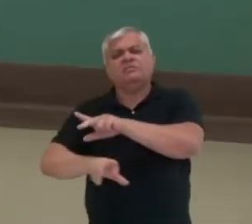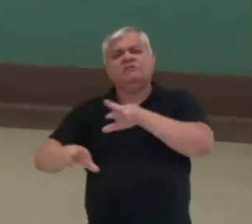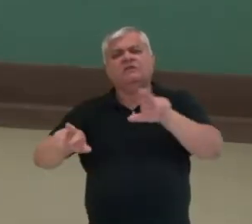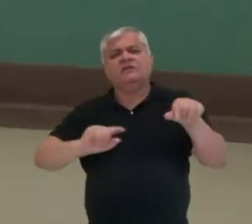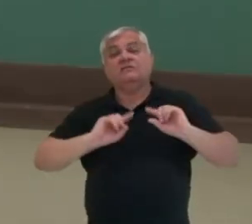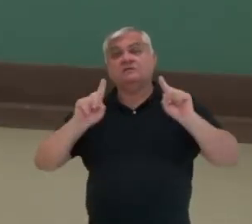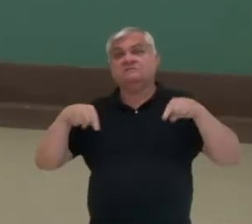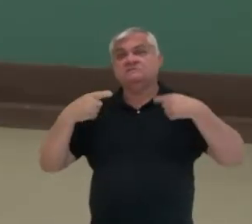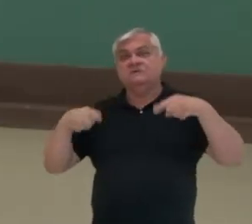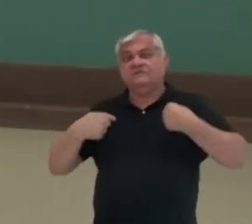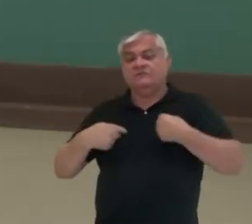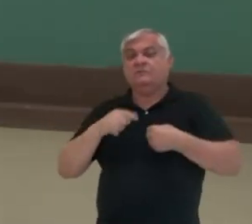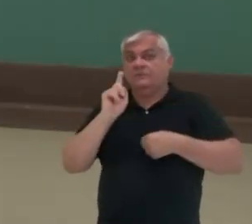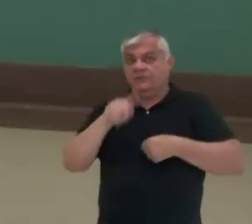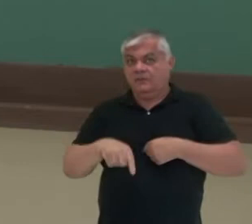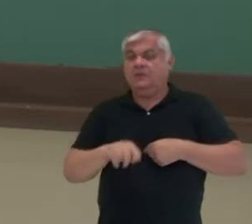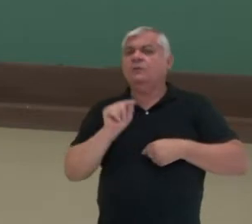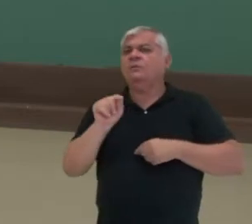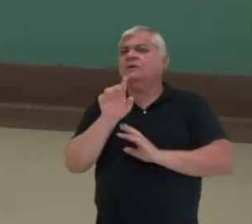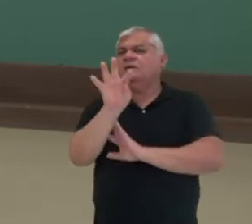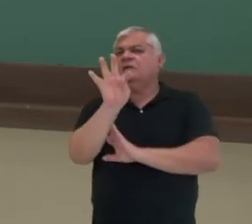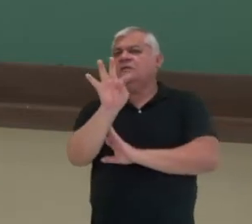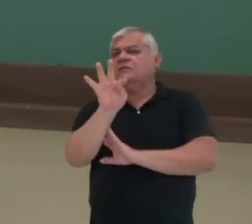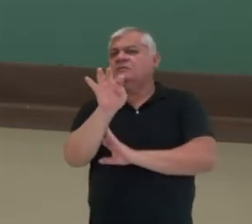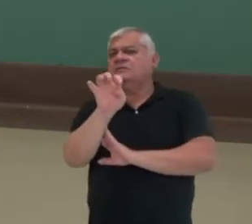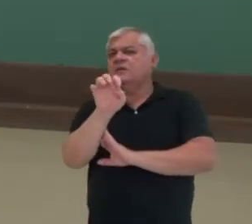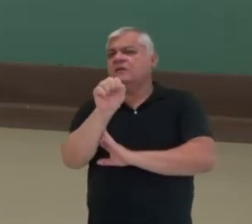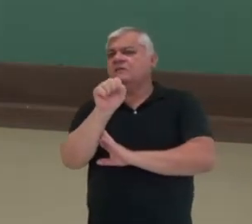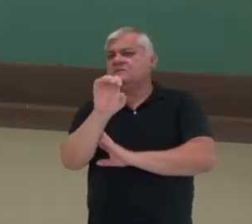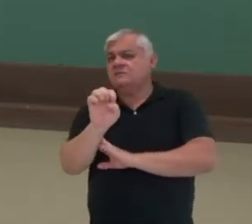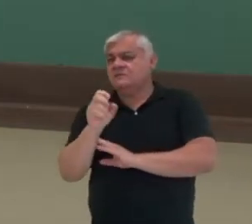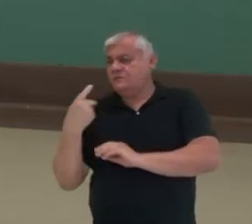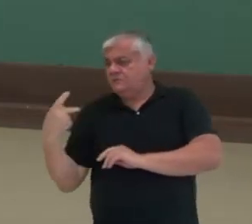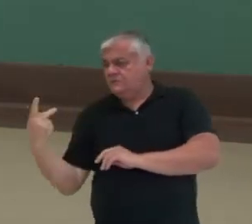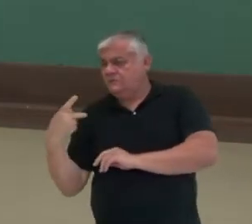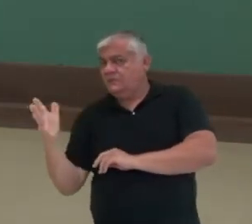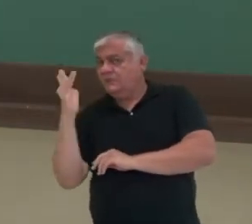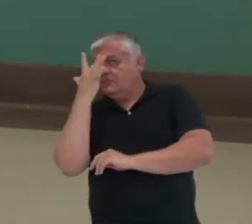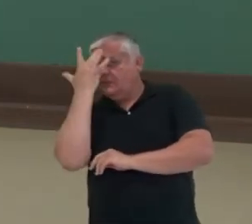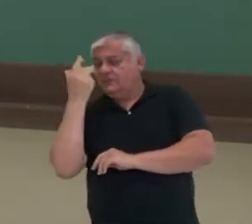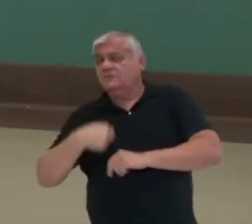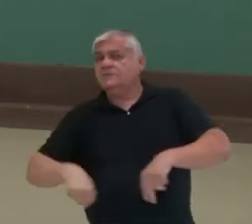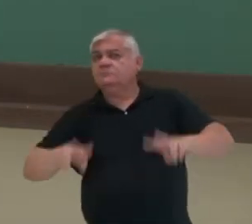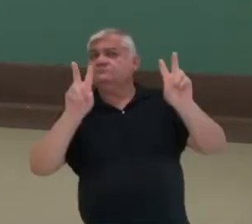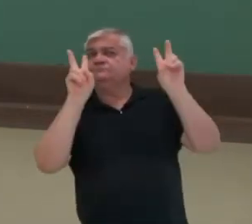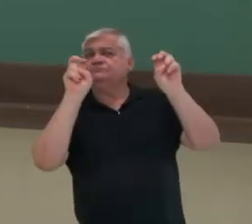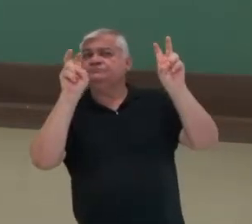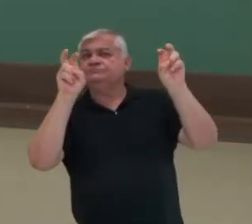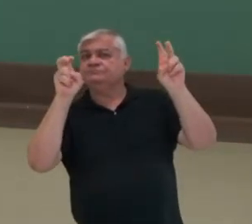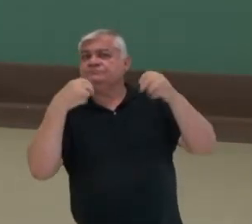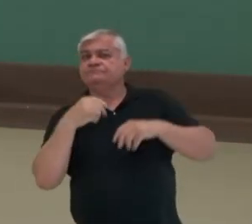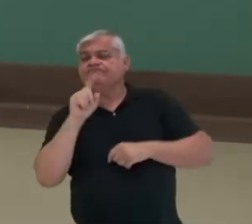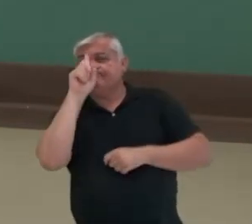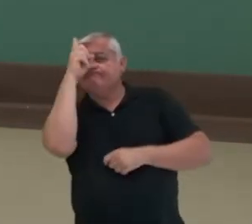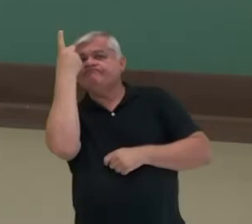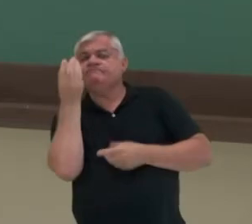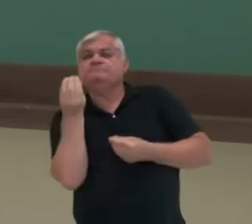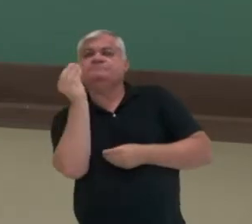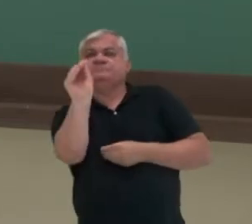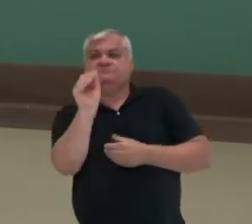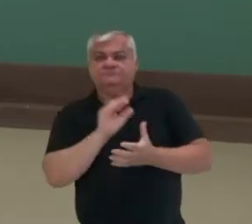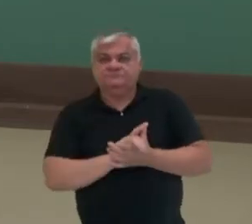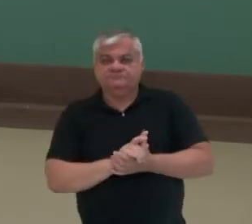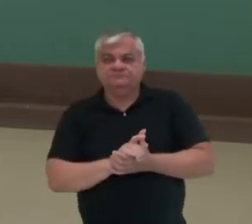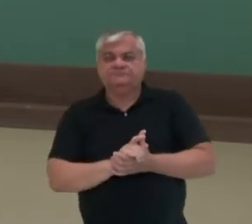elaborando o que chamamos de tese. Uma tese feita em dupla, sintetizada por vocês na plataforma Jamboard.